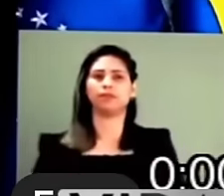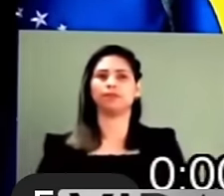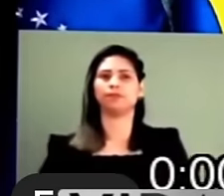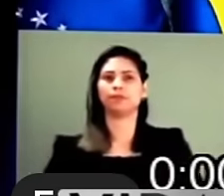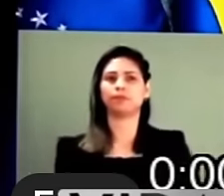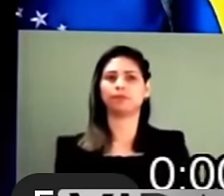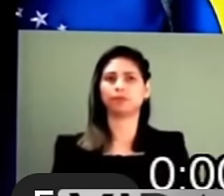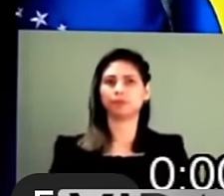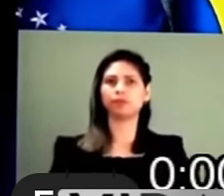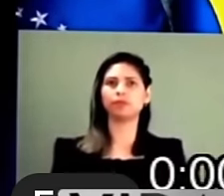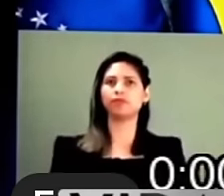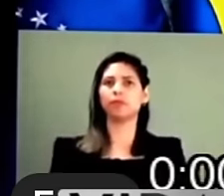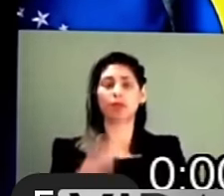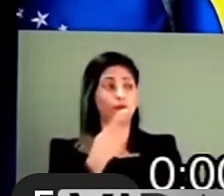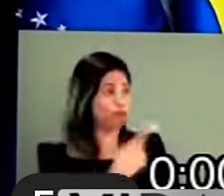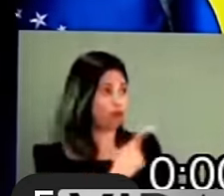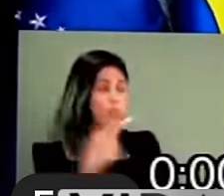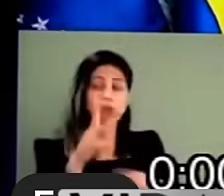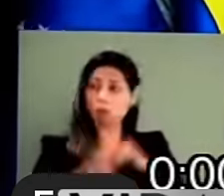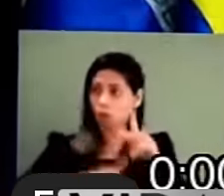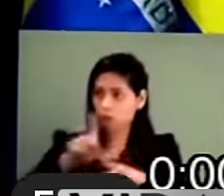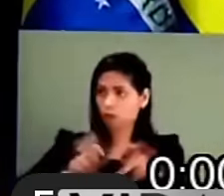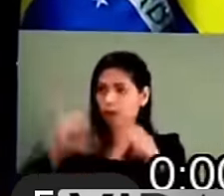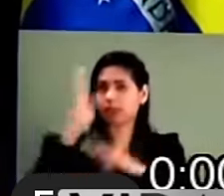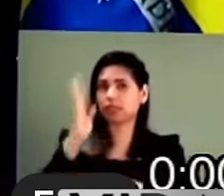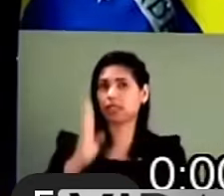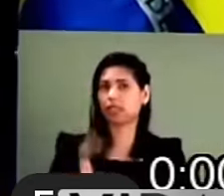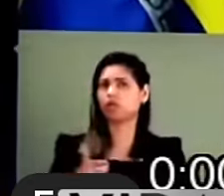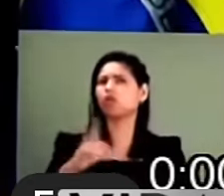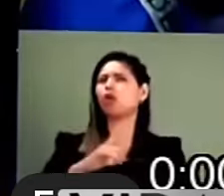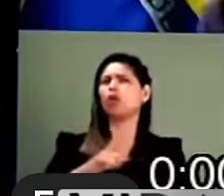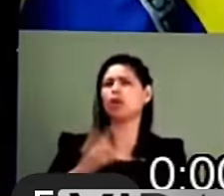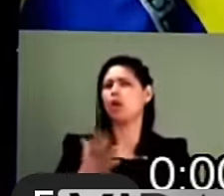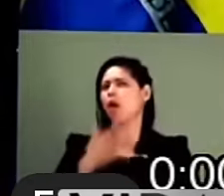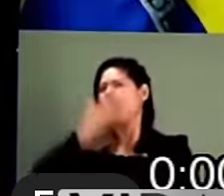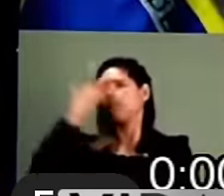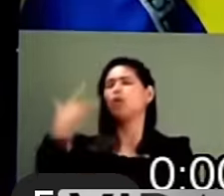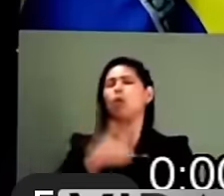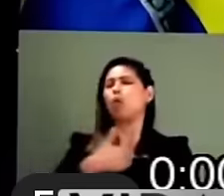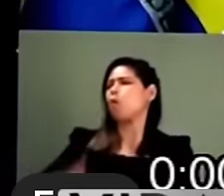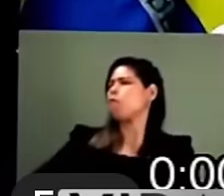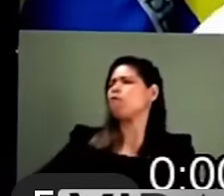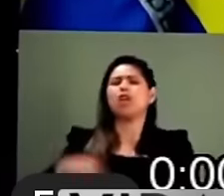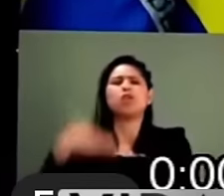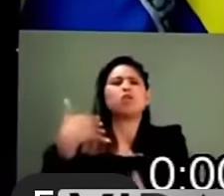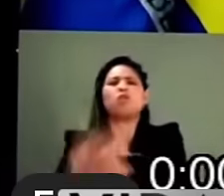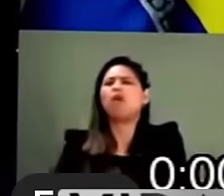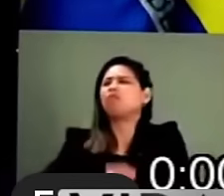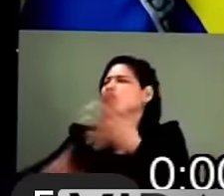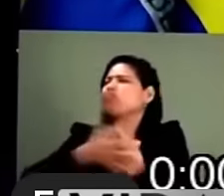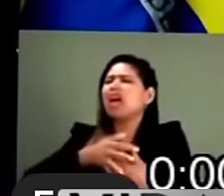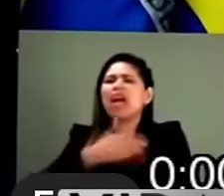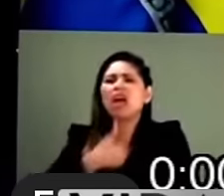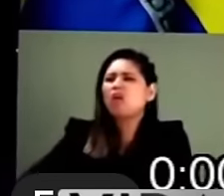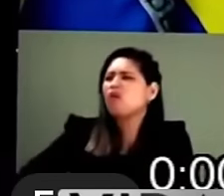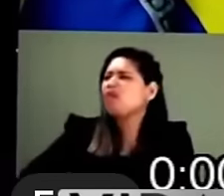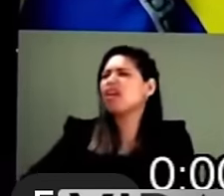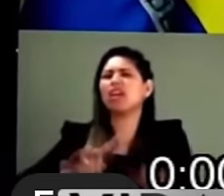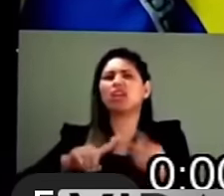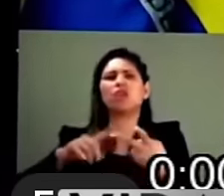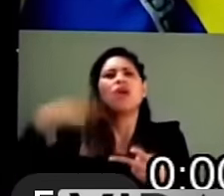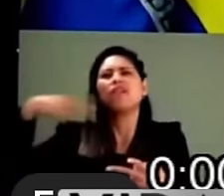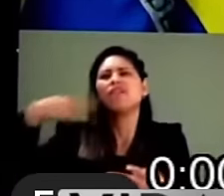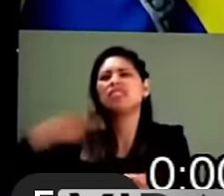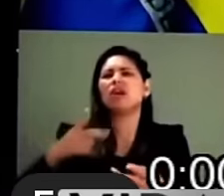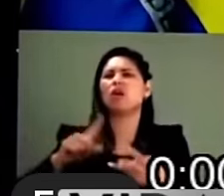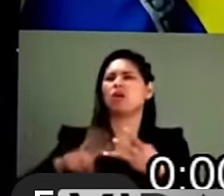Deixa eu falar com a população brasileira. Quando um político, né, o governo federal, qualquer político, é o senador, vereador, falar que esse país não tem